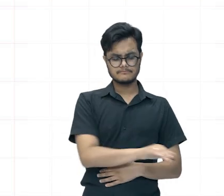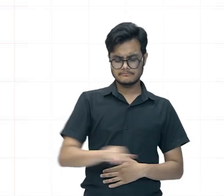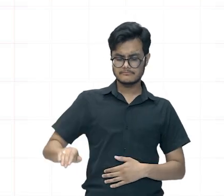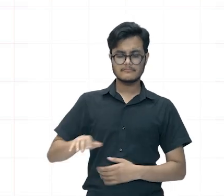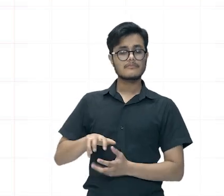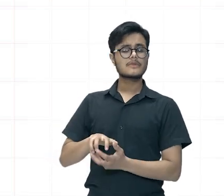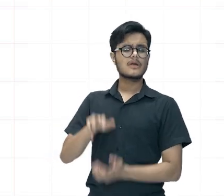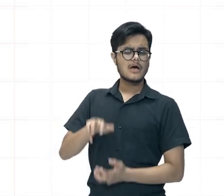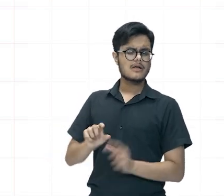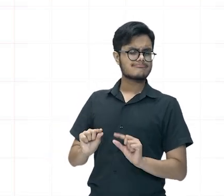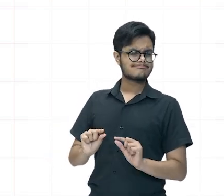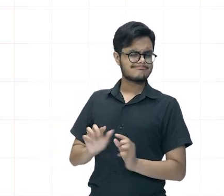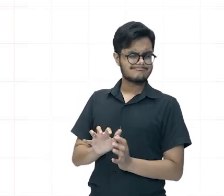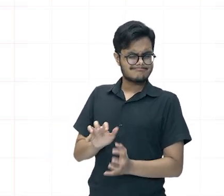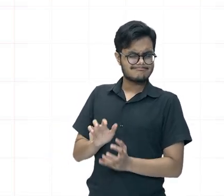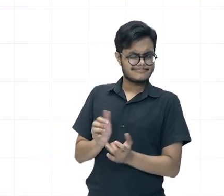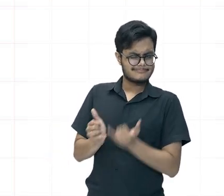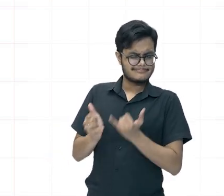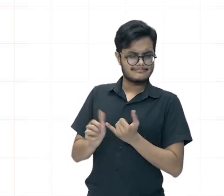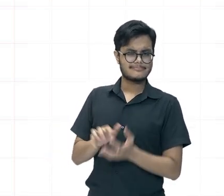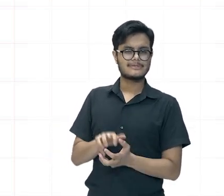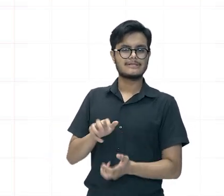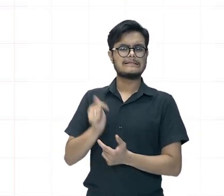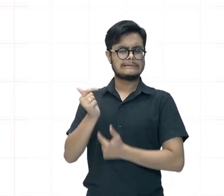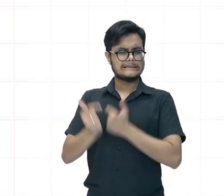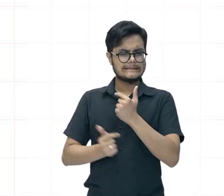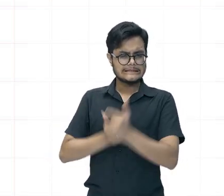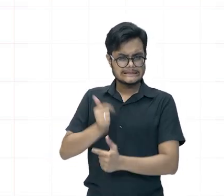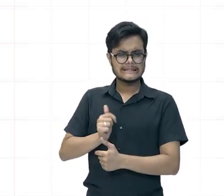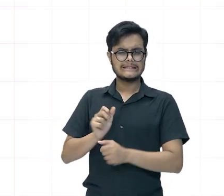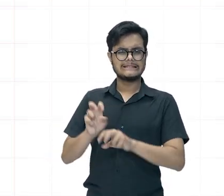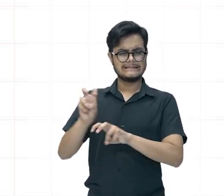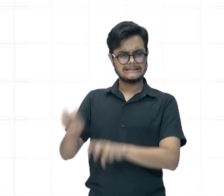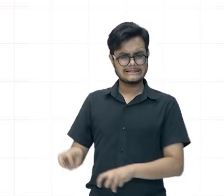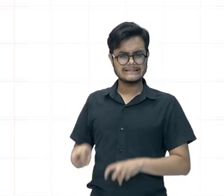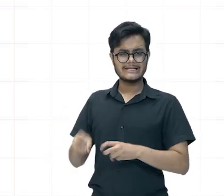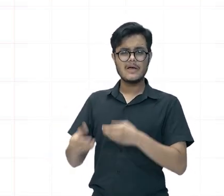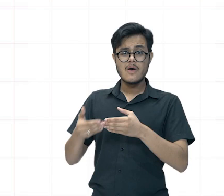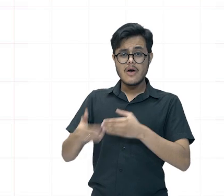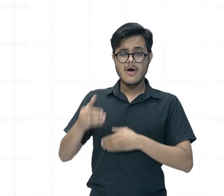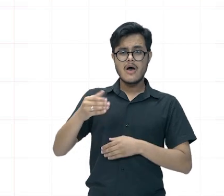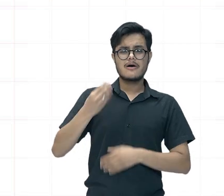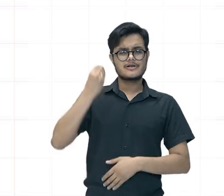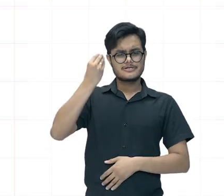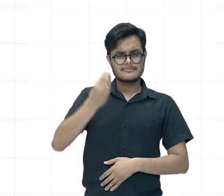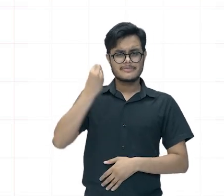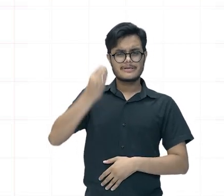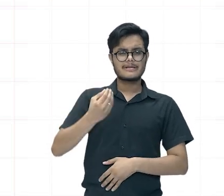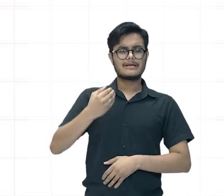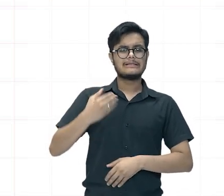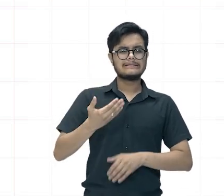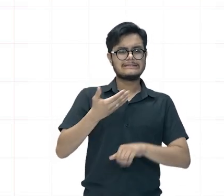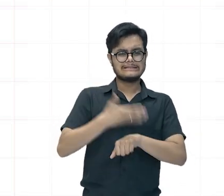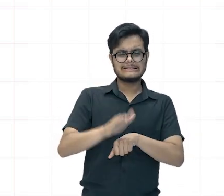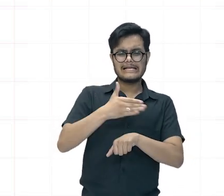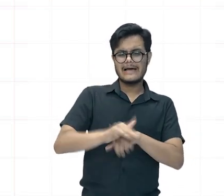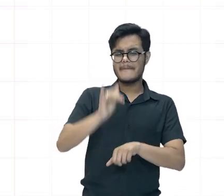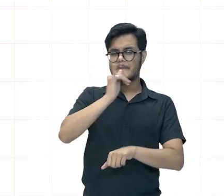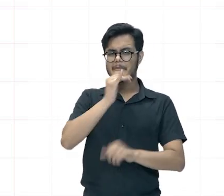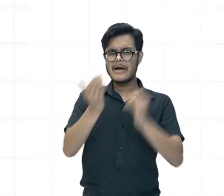pequenos adultos, pois aparecem trabalhando nas lavouras ou iniciavam o aprendizado de algum